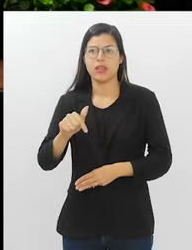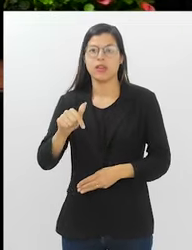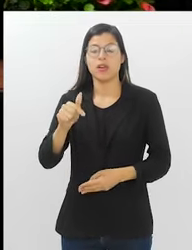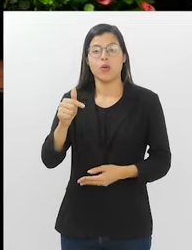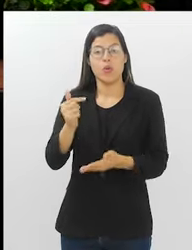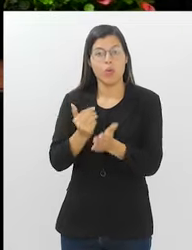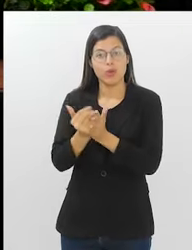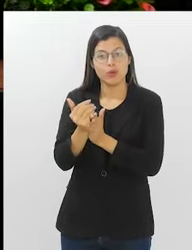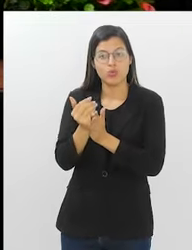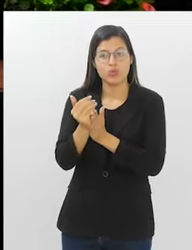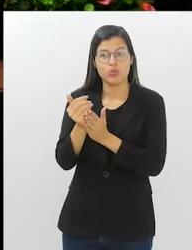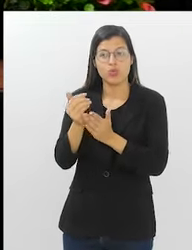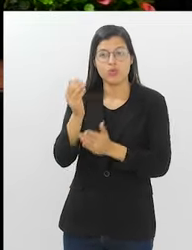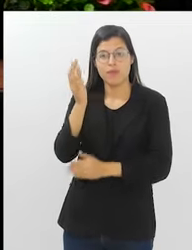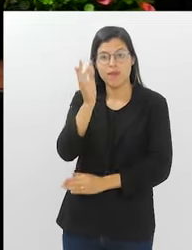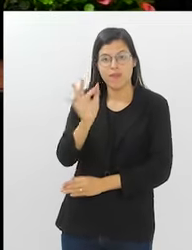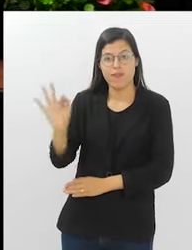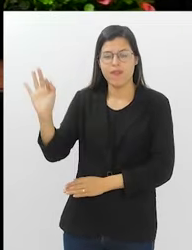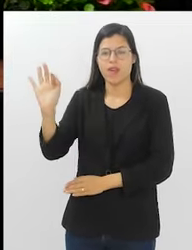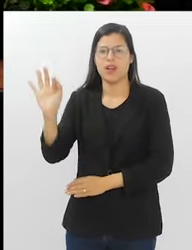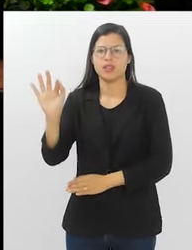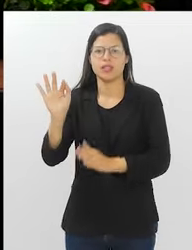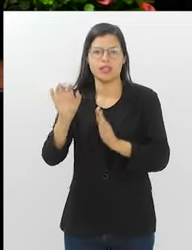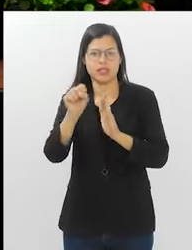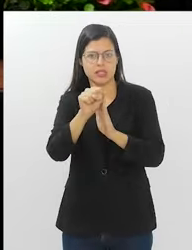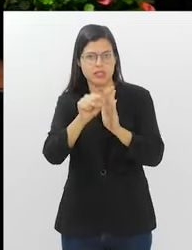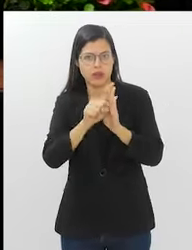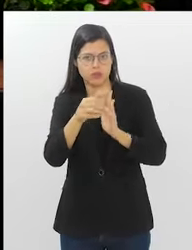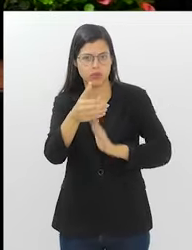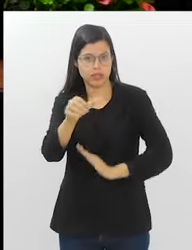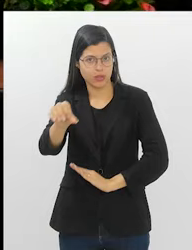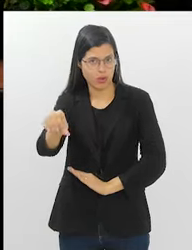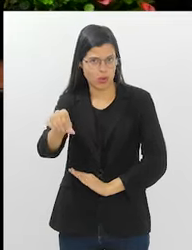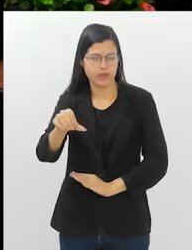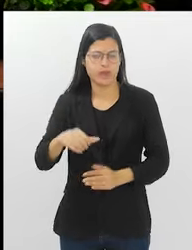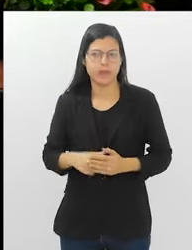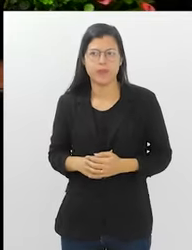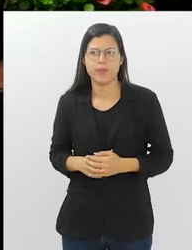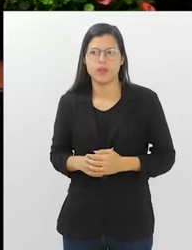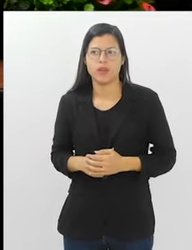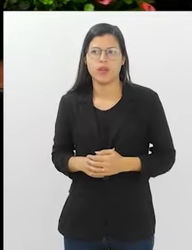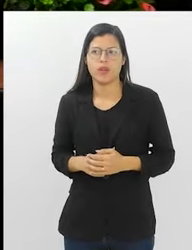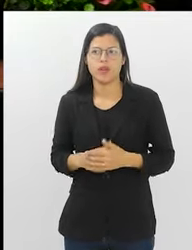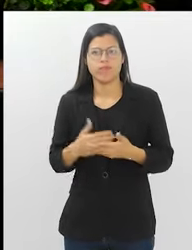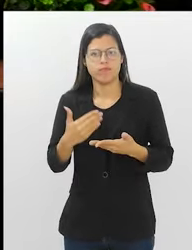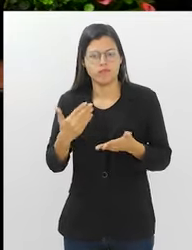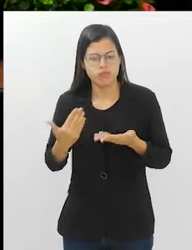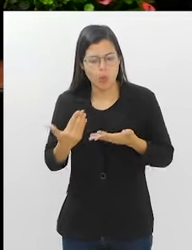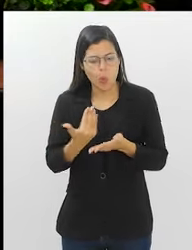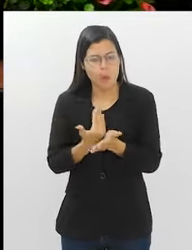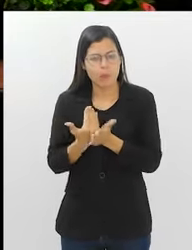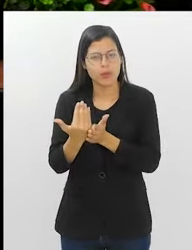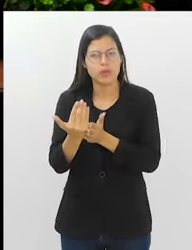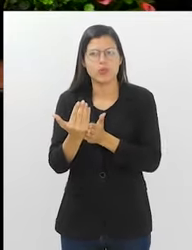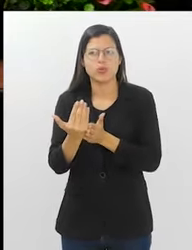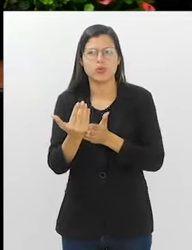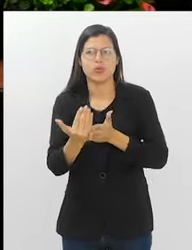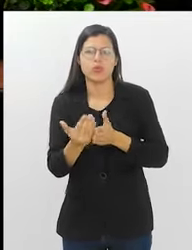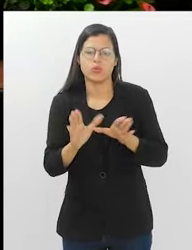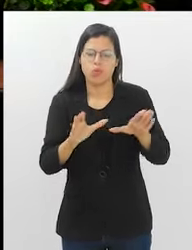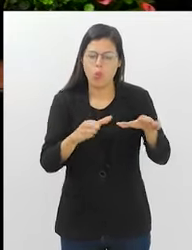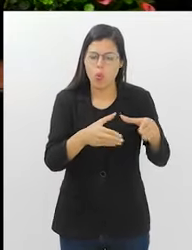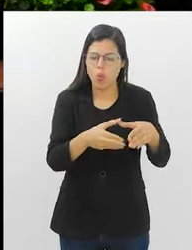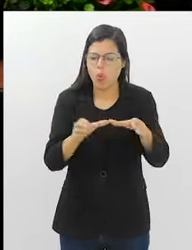espírita em França, por volta dos meados do século XIX. Ele caminhou